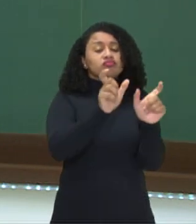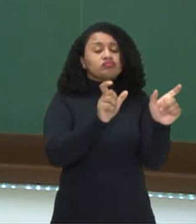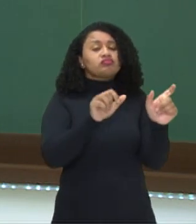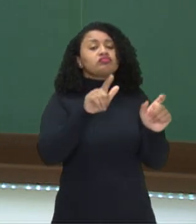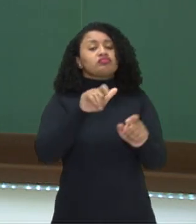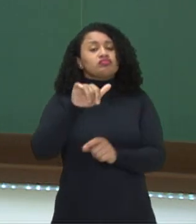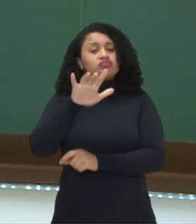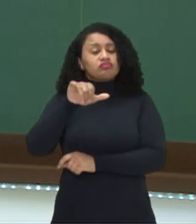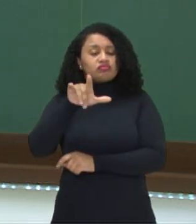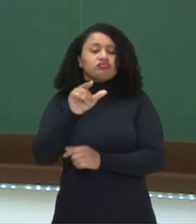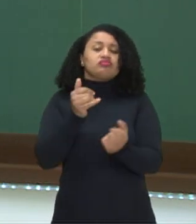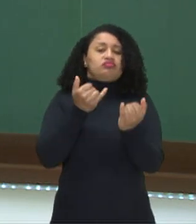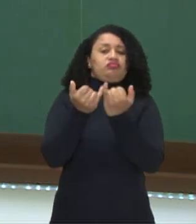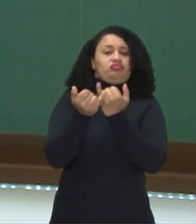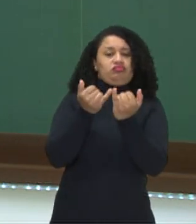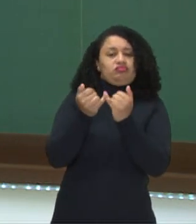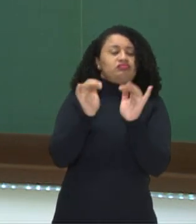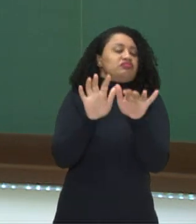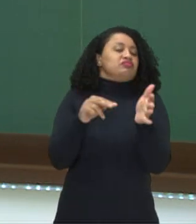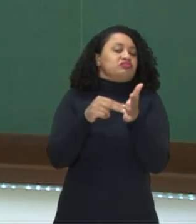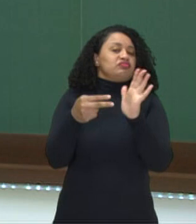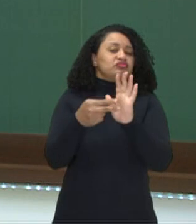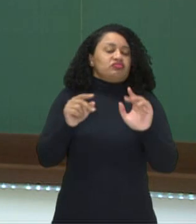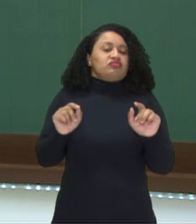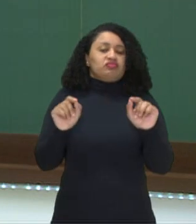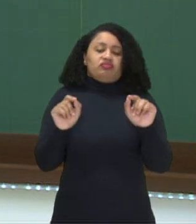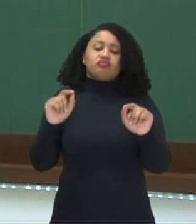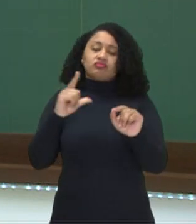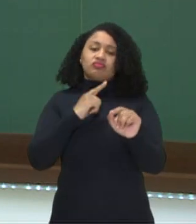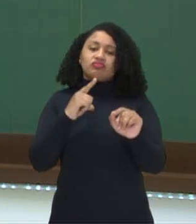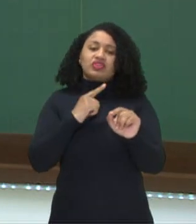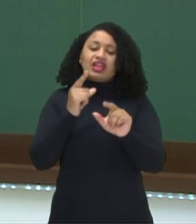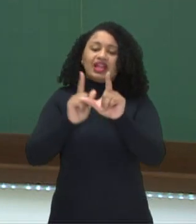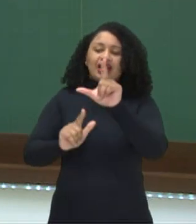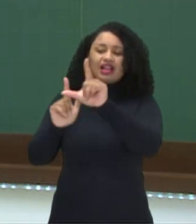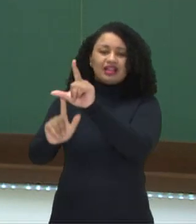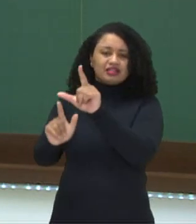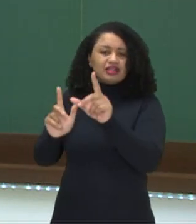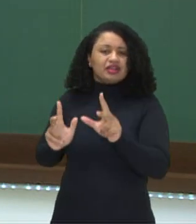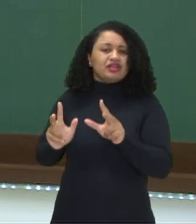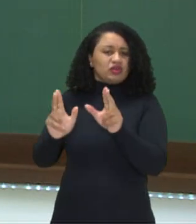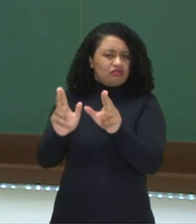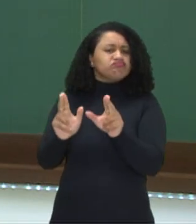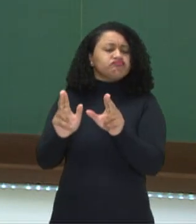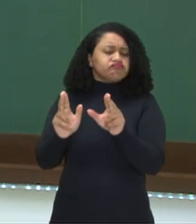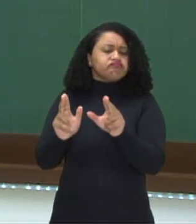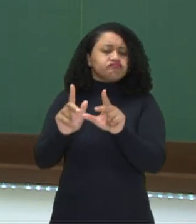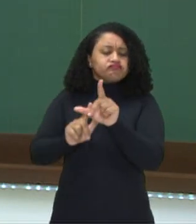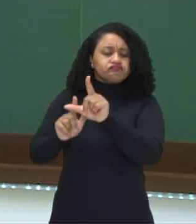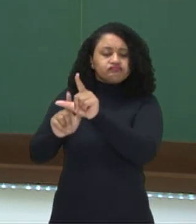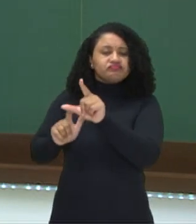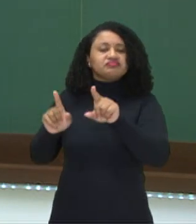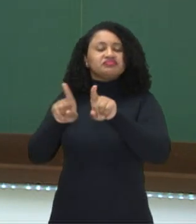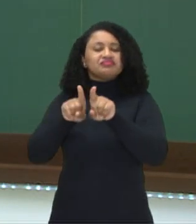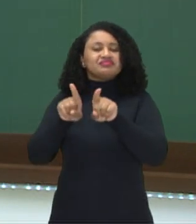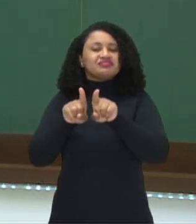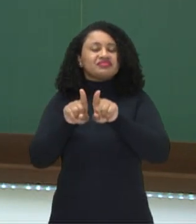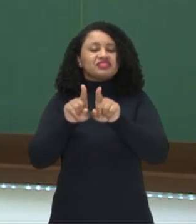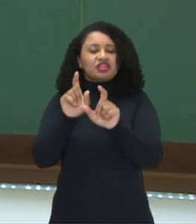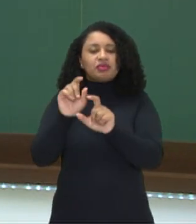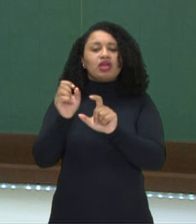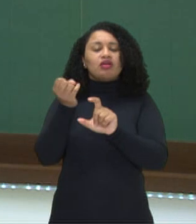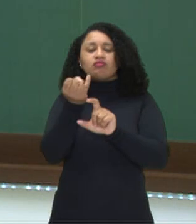algébricos semelhantes, ou seja, aqueles que têm a mesma letrinha, a parte literal, mesma letrinha e mesmo